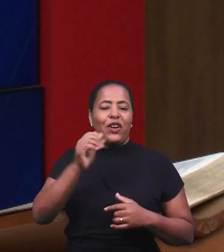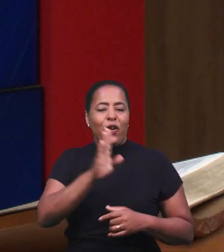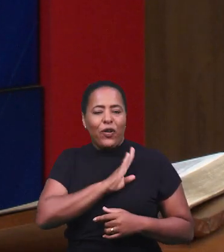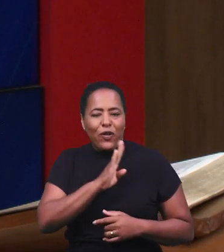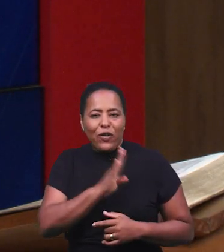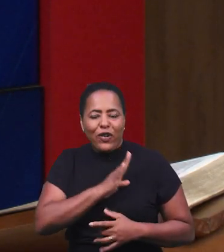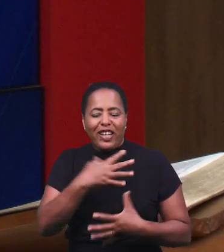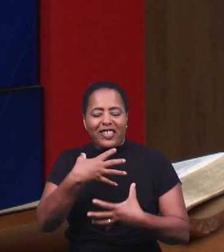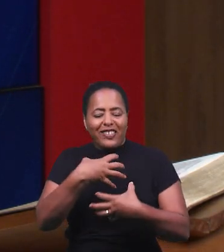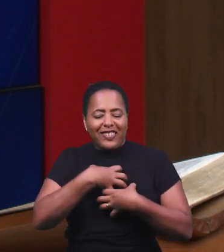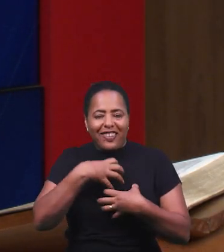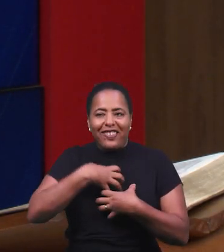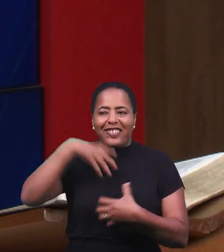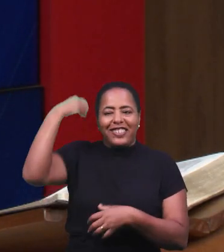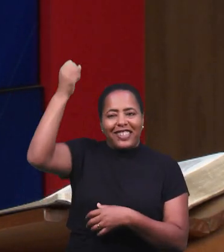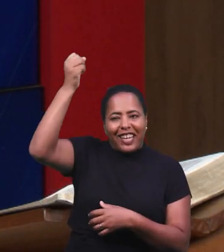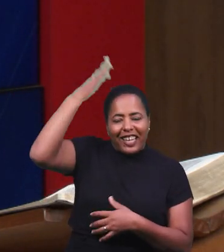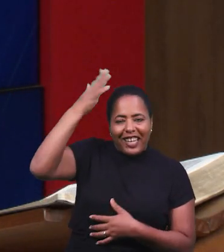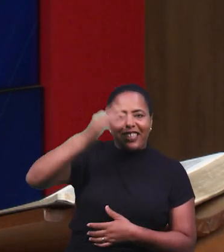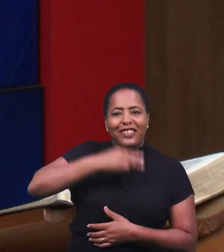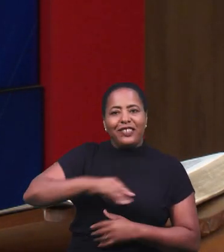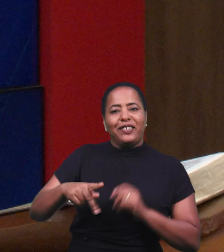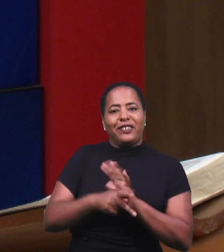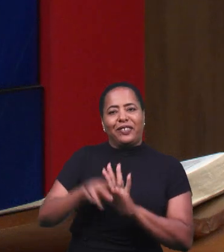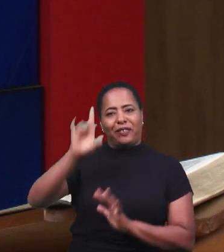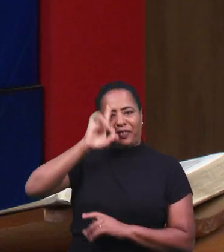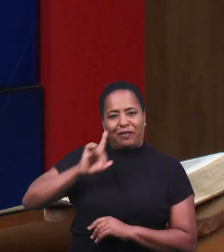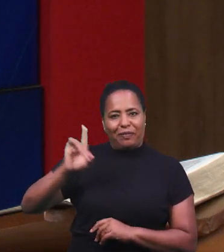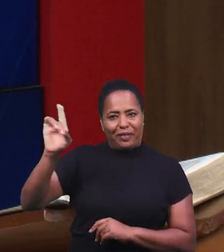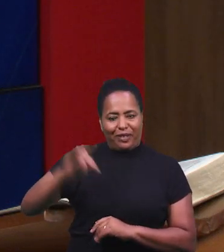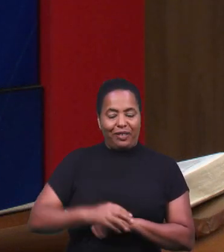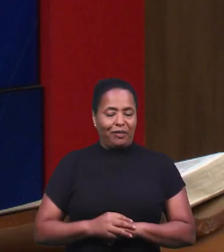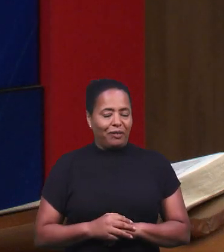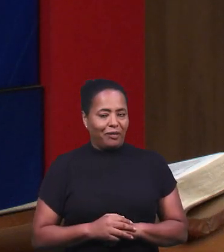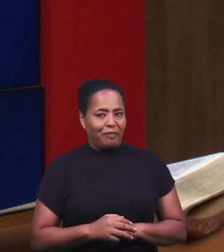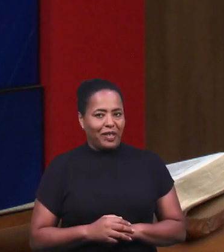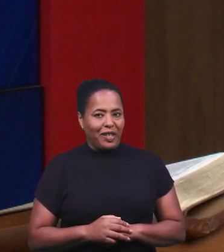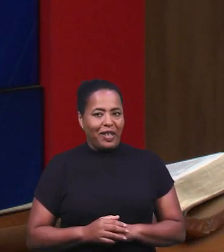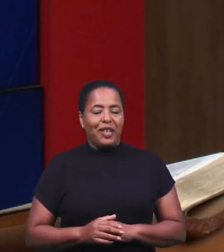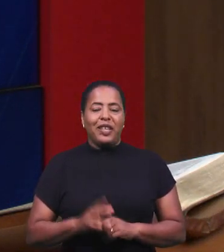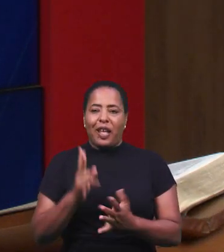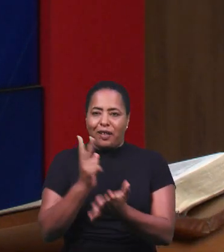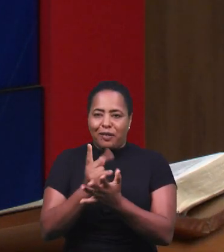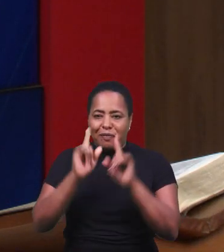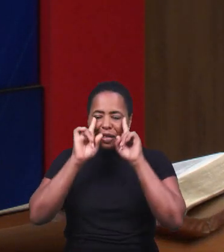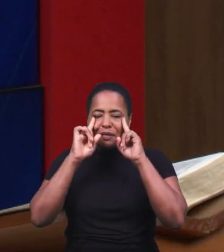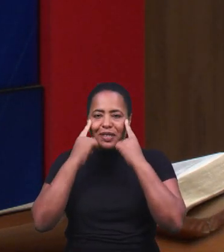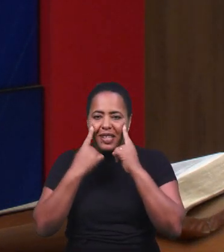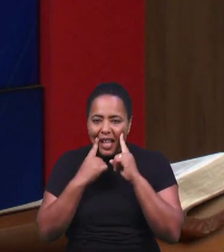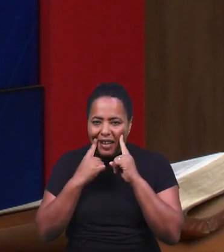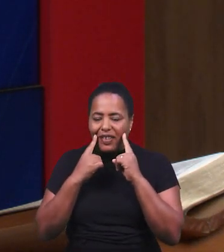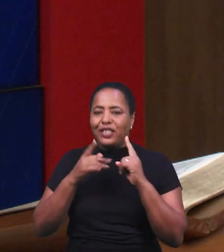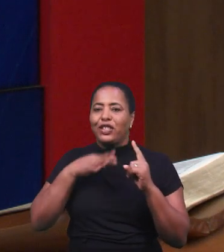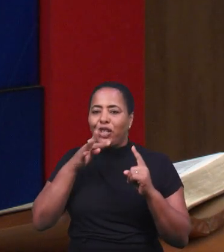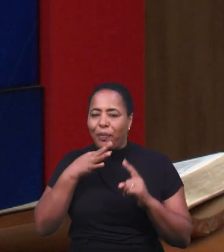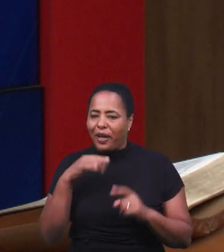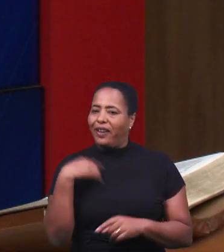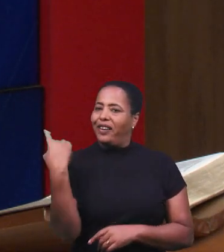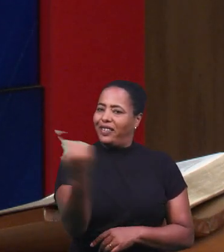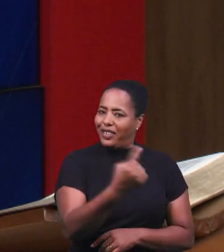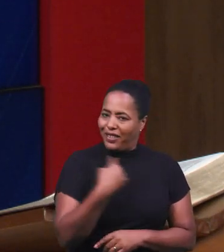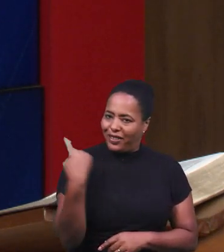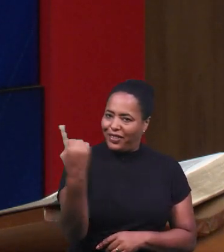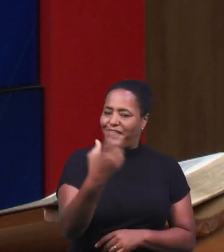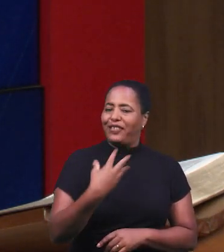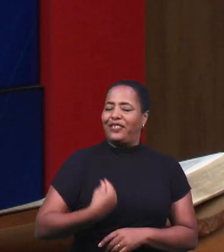estava sentindo a graça, a misericórdia de Deus. Que sejam essas lágrimas que estejam nos nossos lares, as lágrimas de um